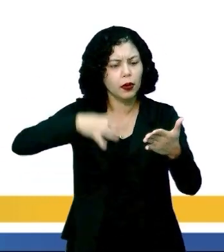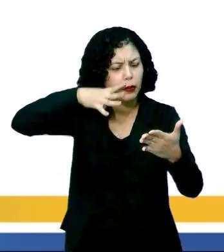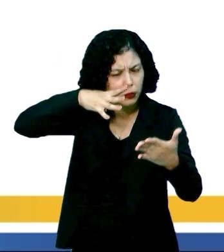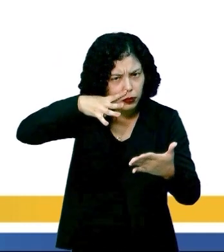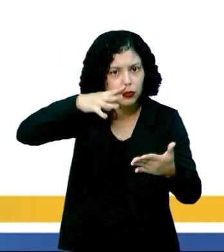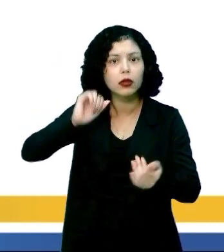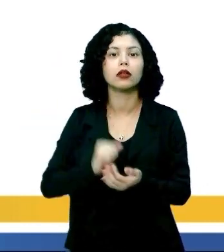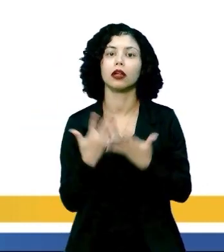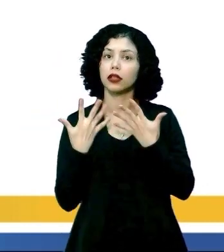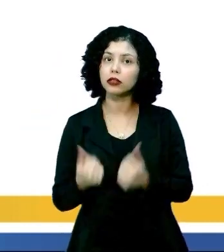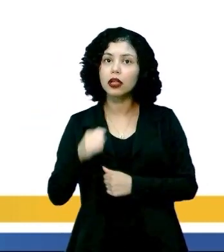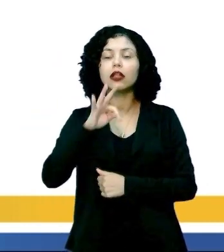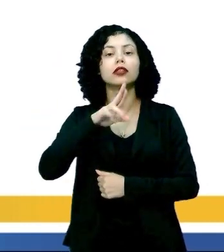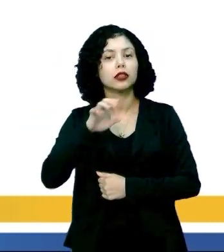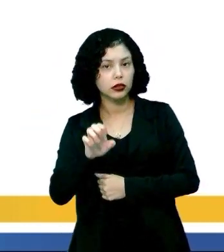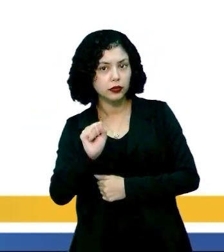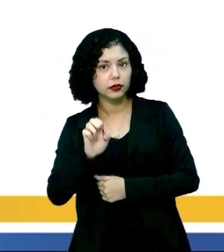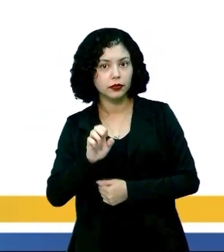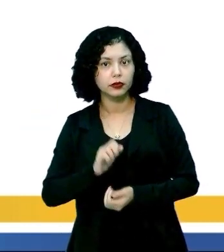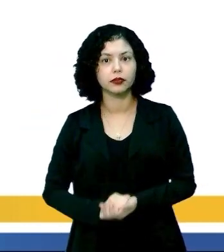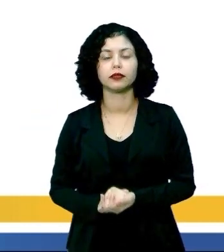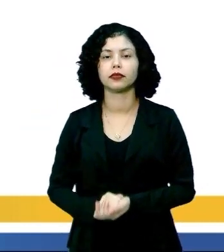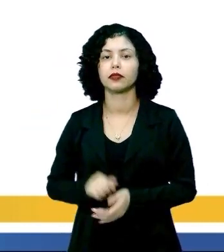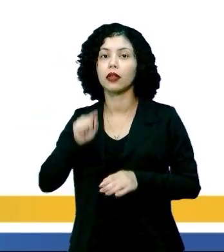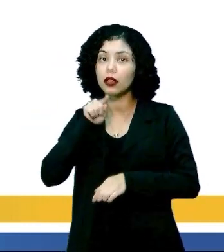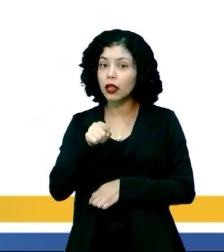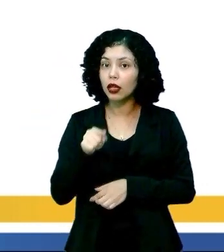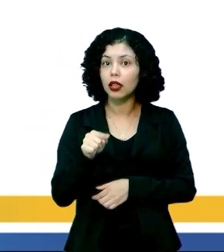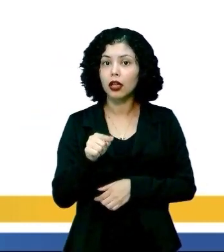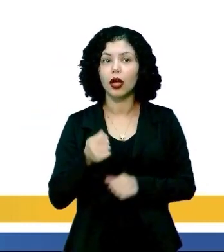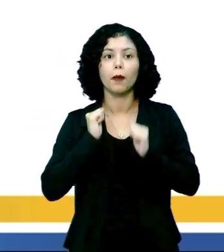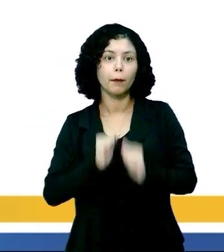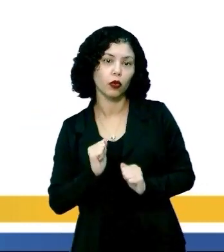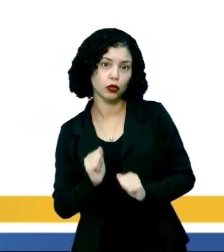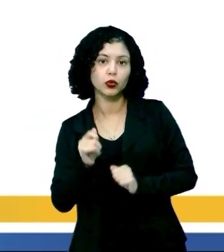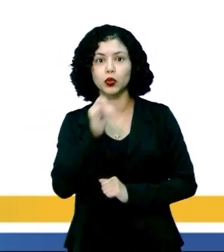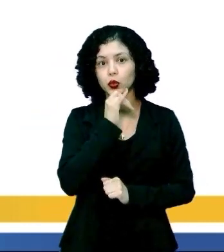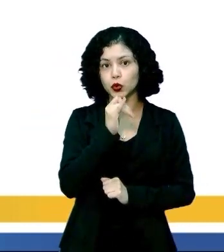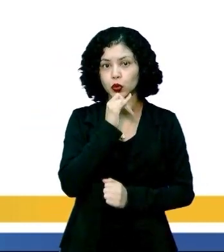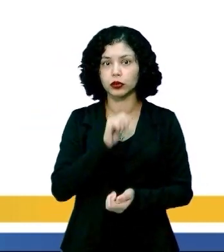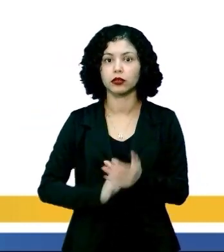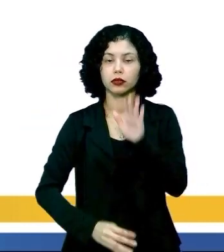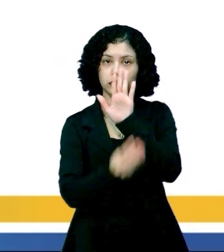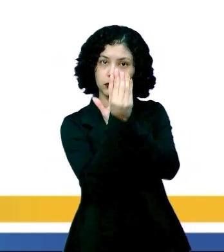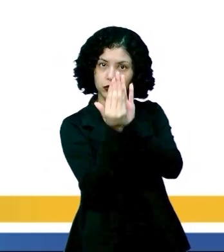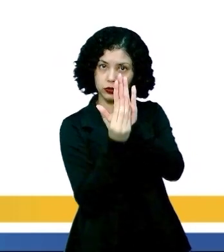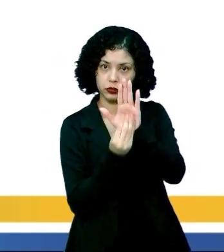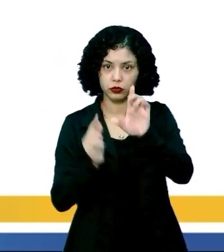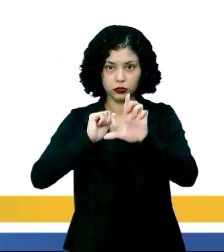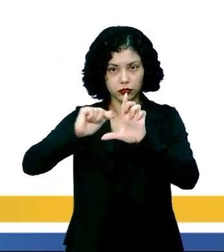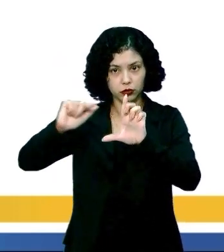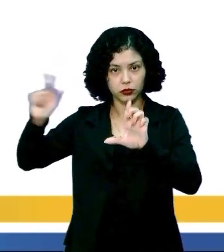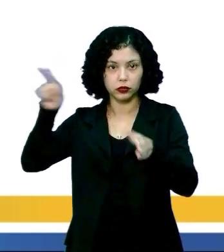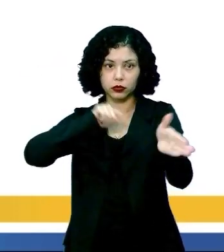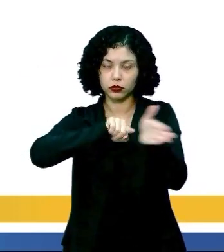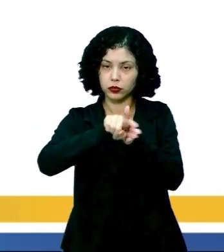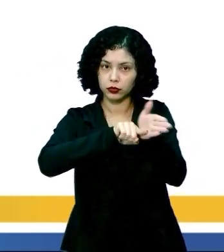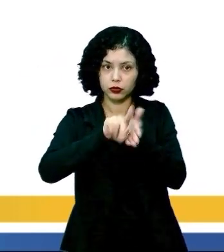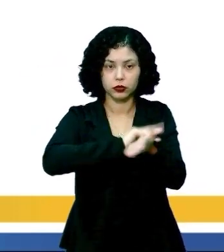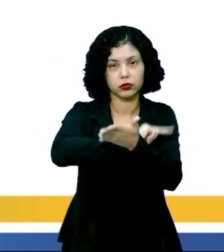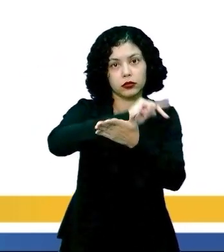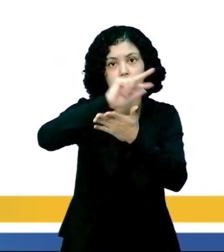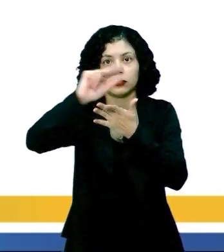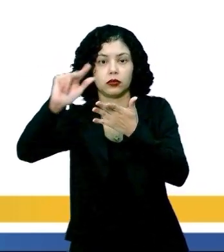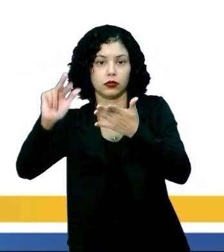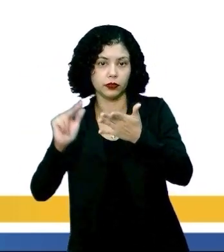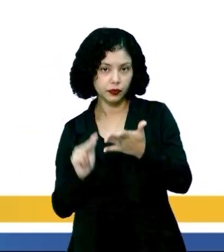a admitir e aceitar uma tese. Essa evidência pode ser, por exemplo, formada por dados estatísticos